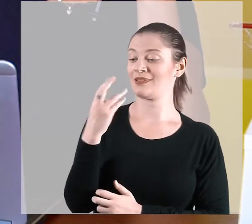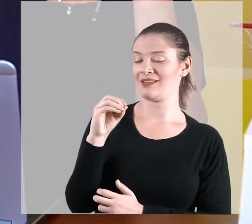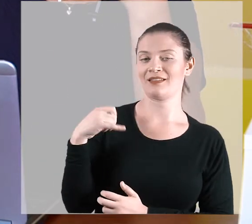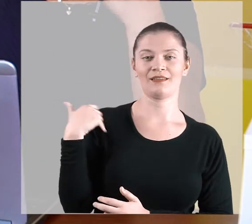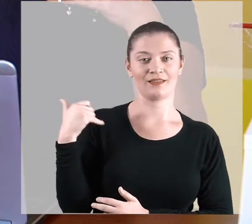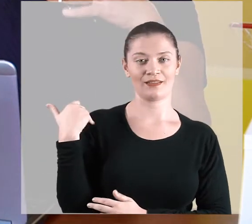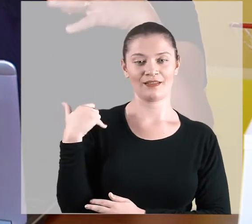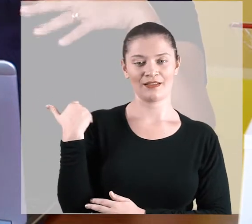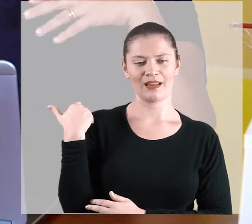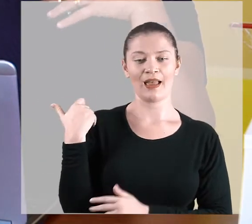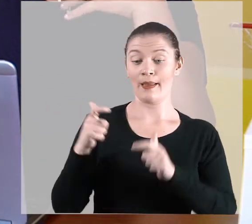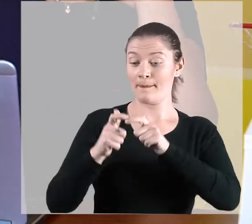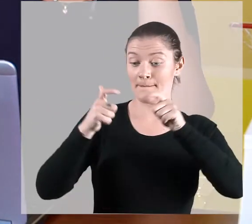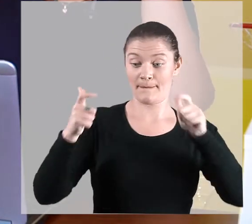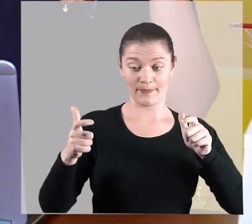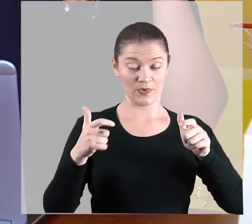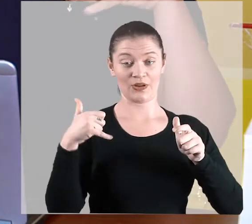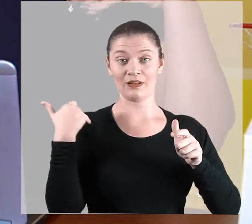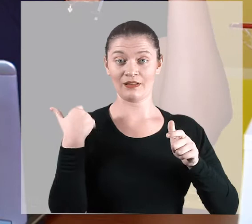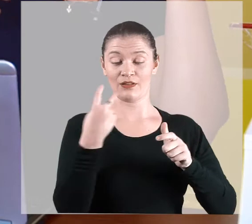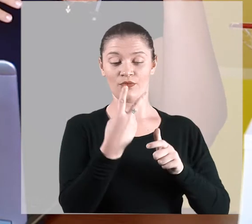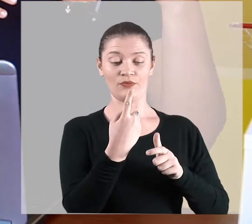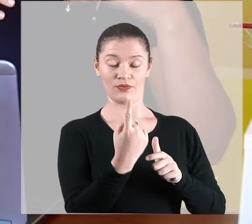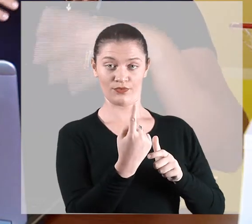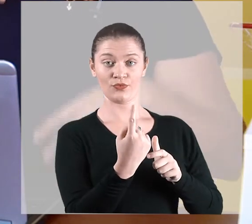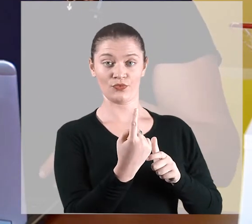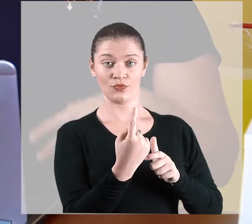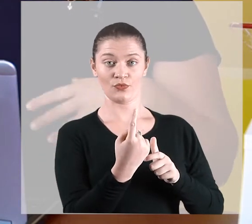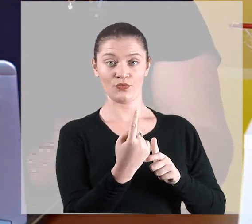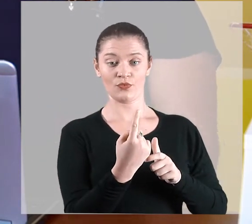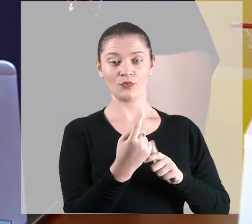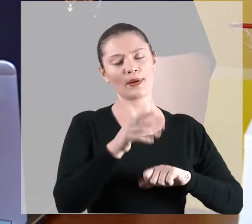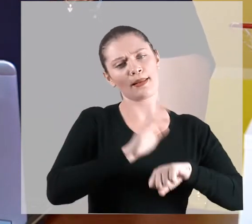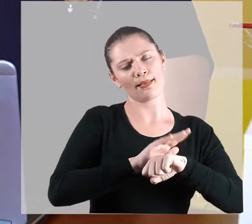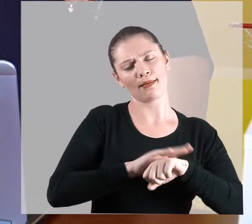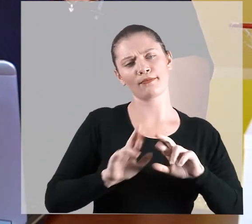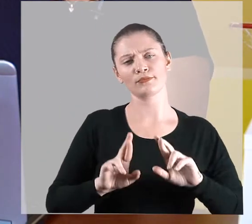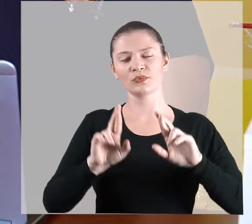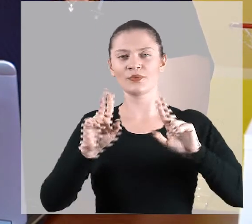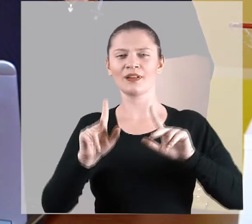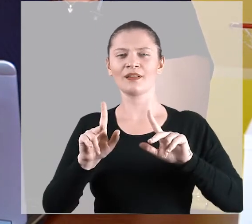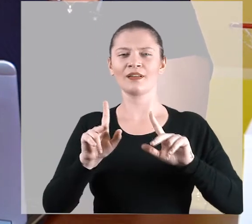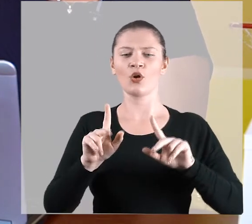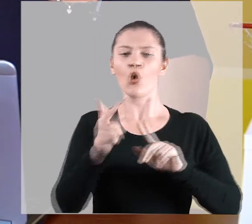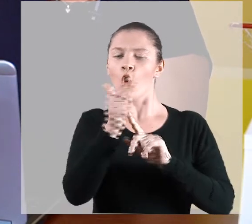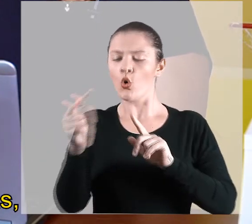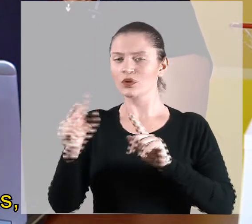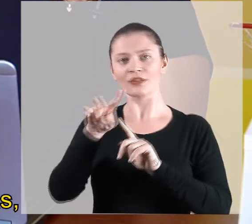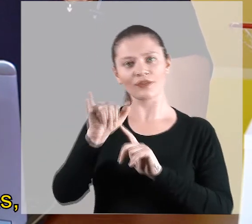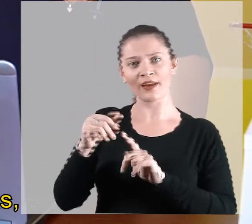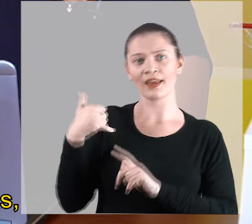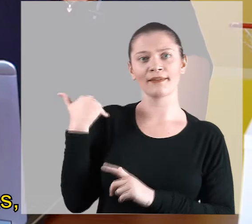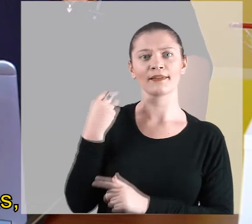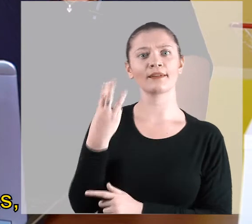delas amadurecem até os 21, em tempos diferentes, e outras estruturas vão até os 30 anos amadurecendo. Então,